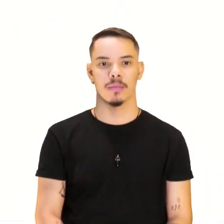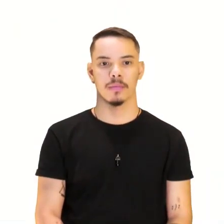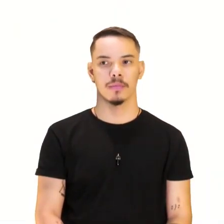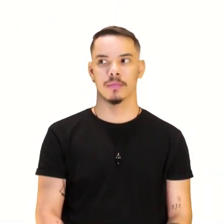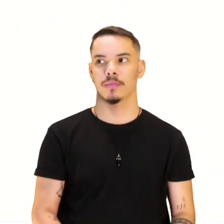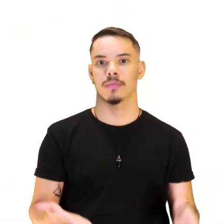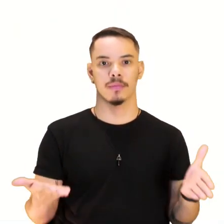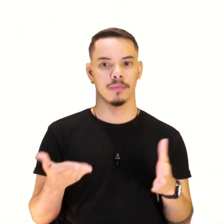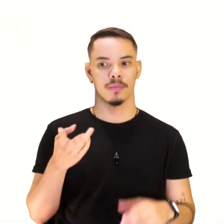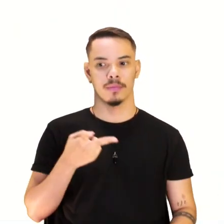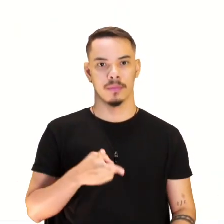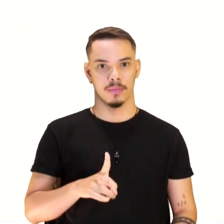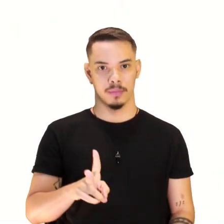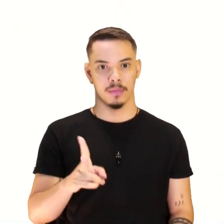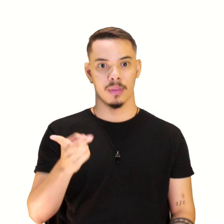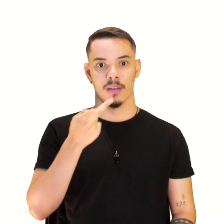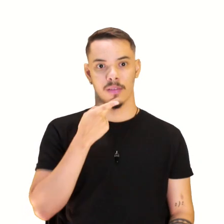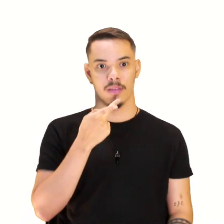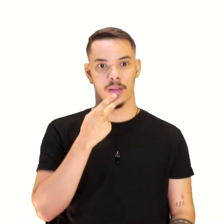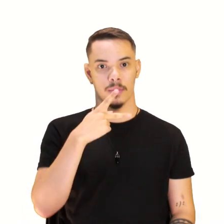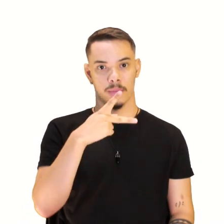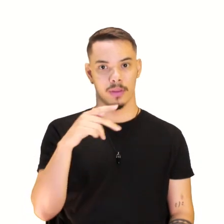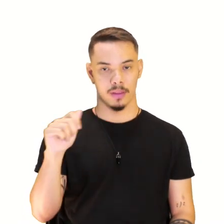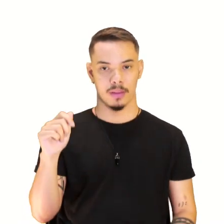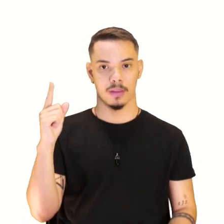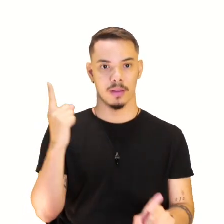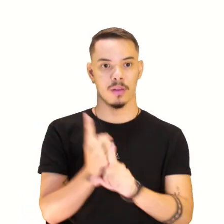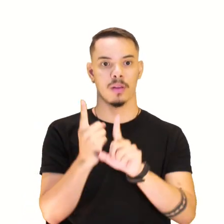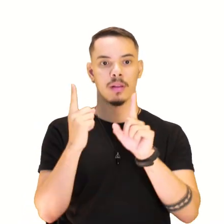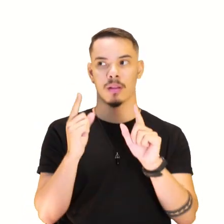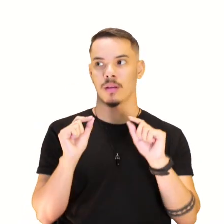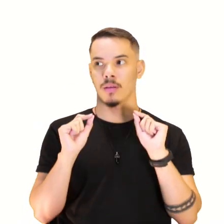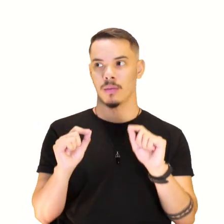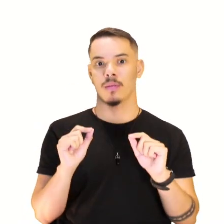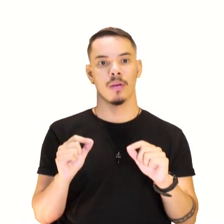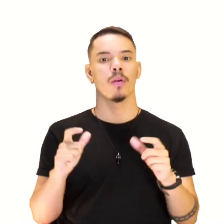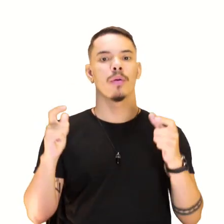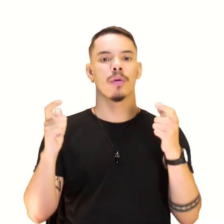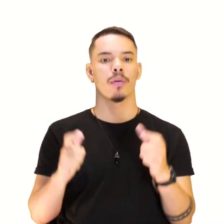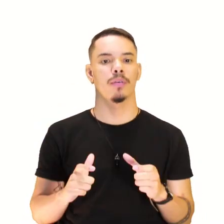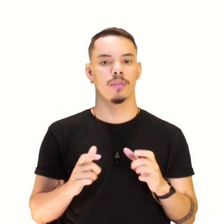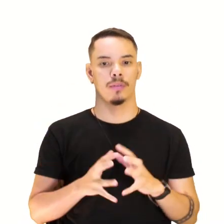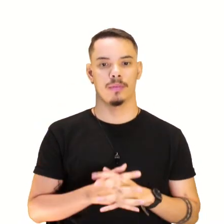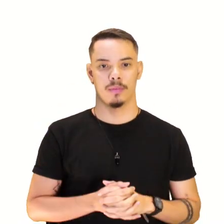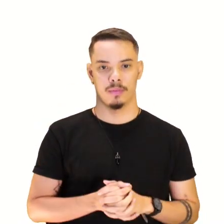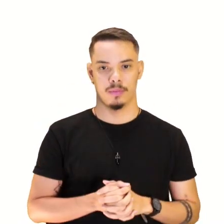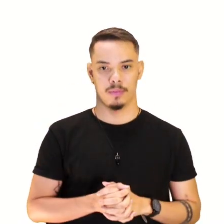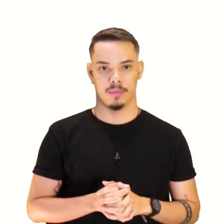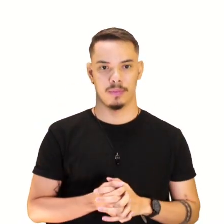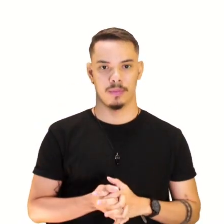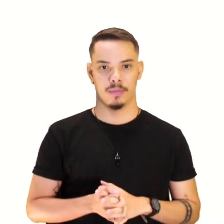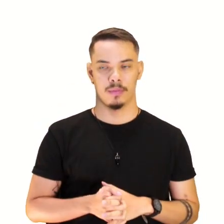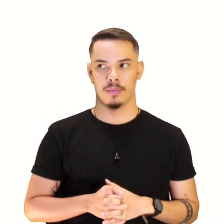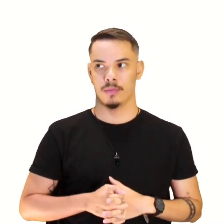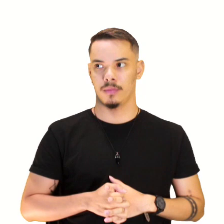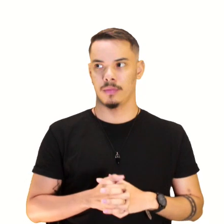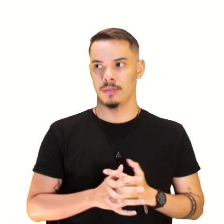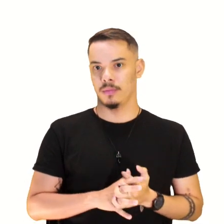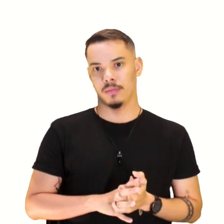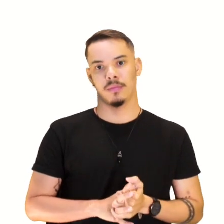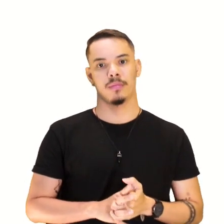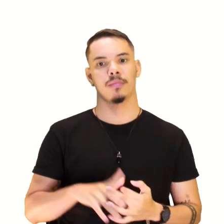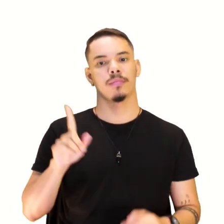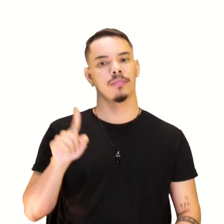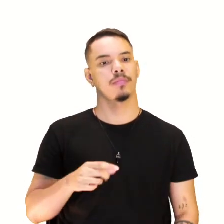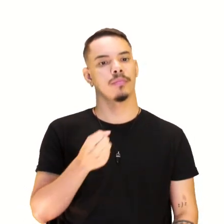dá continuidade. Falando da PA, a gente precisa encontrar onde está a PA em tudo isso, né? Ali, olha só, o que é uma PA? É uma sequência